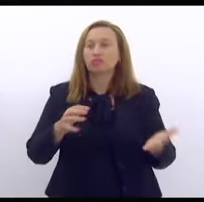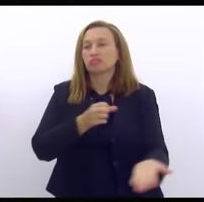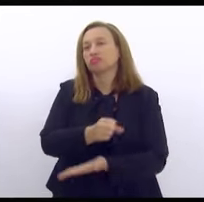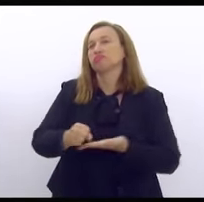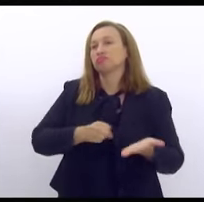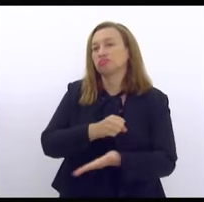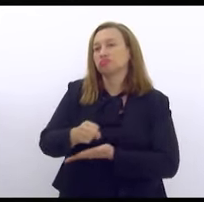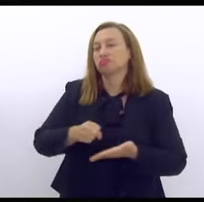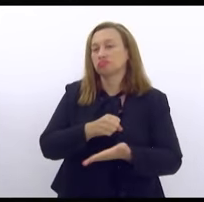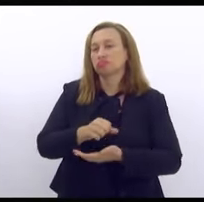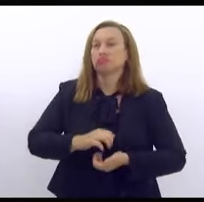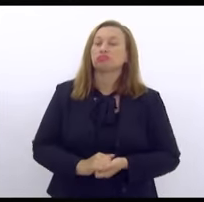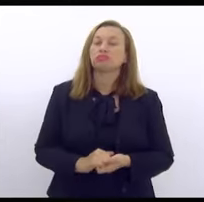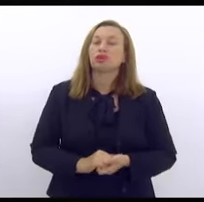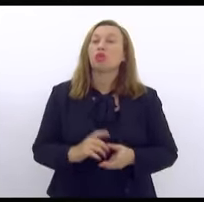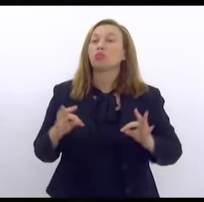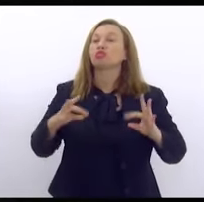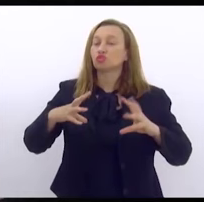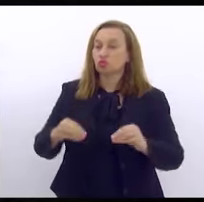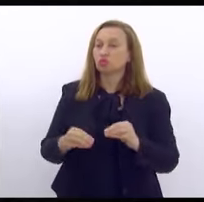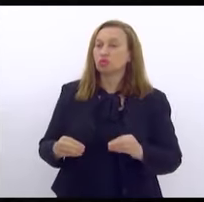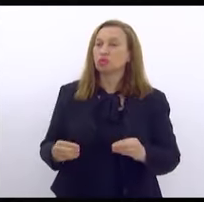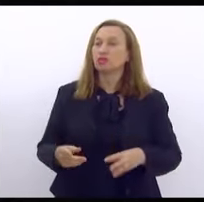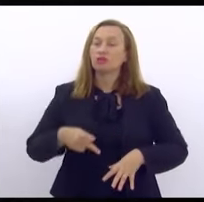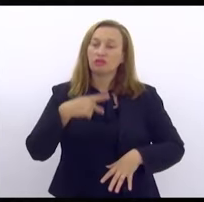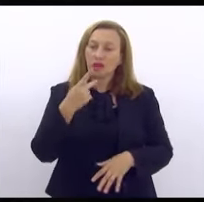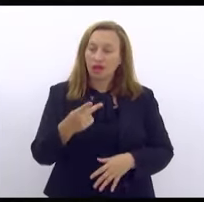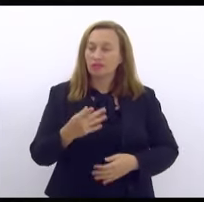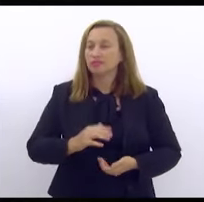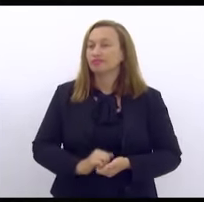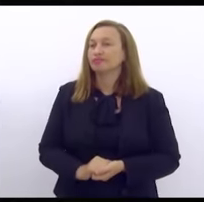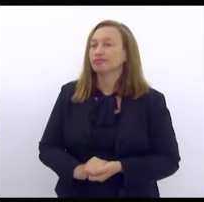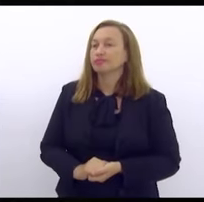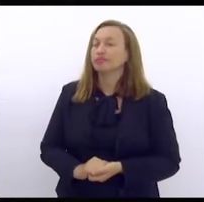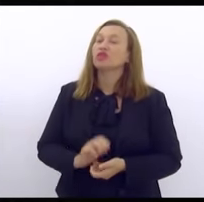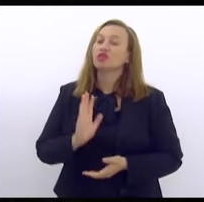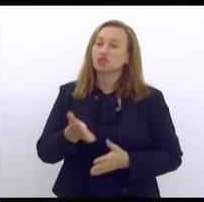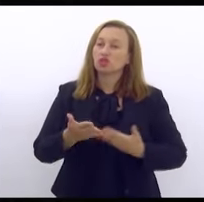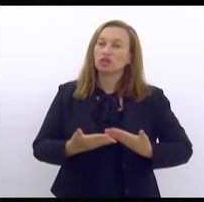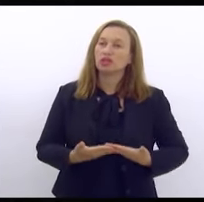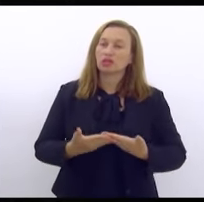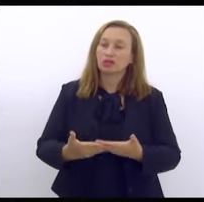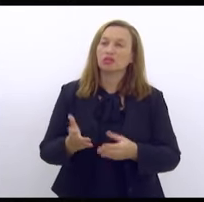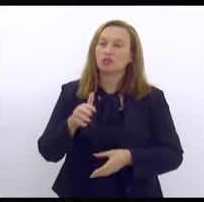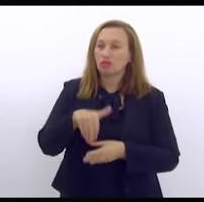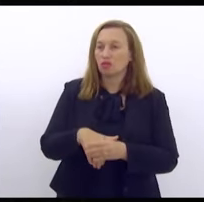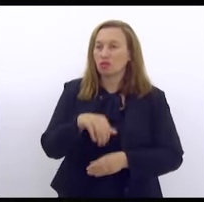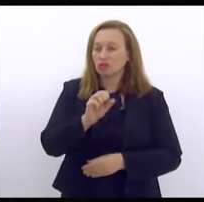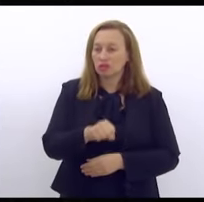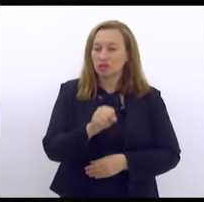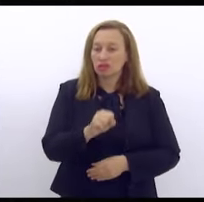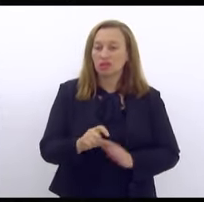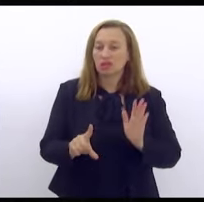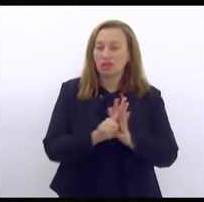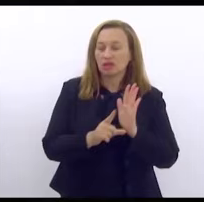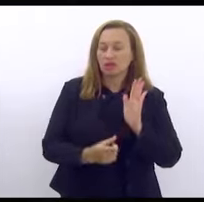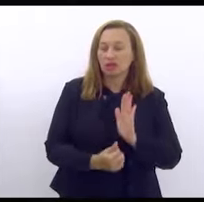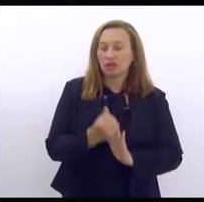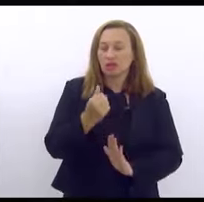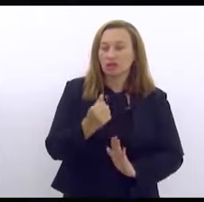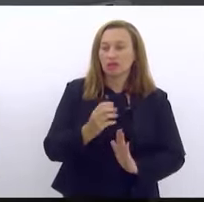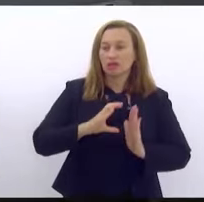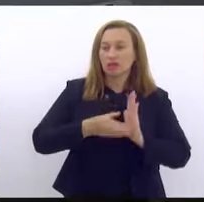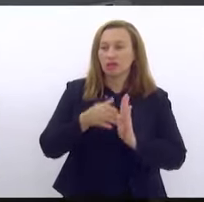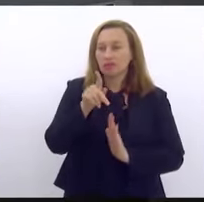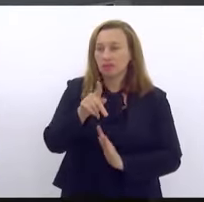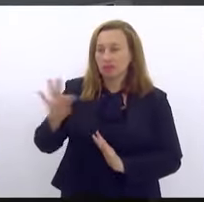da promoção social. Por tudo isso que foi colocado aqui, já encaminho o voto favorável ao LOA da bancada do PT. Obrigada,